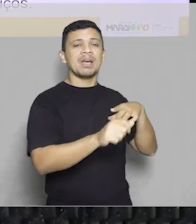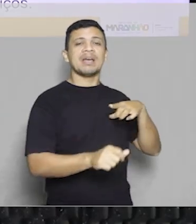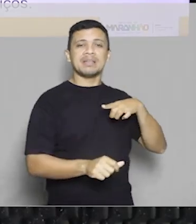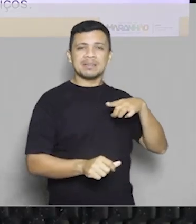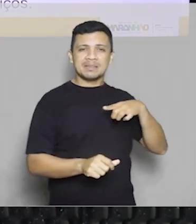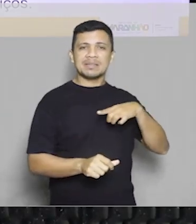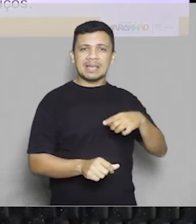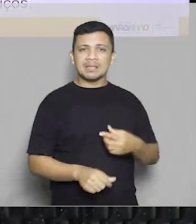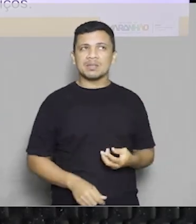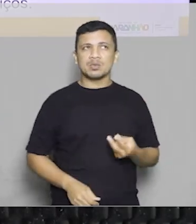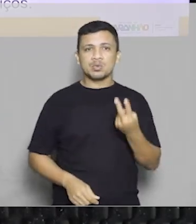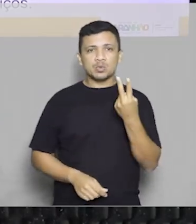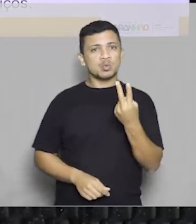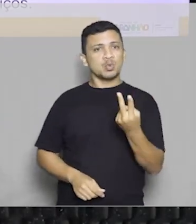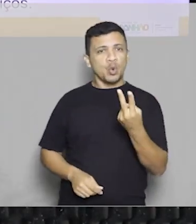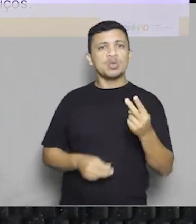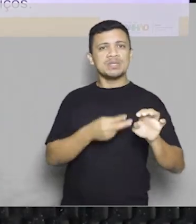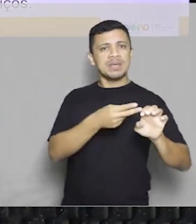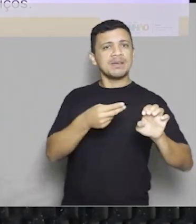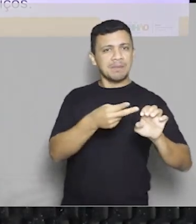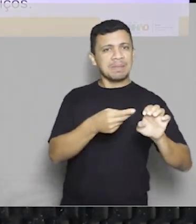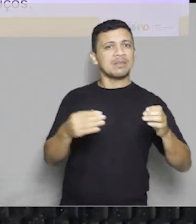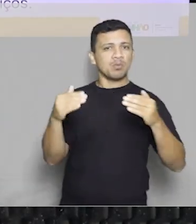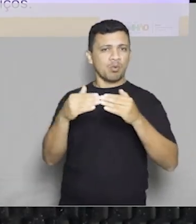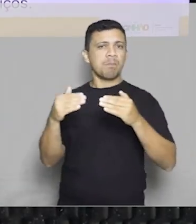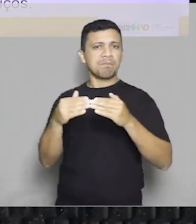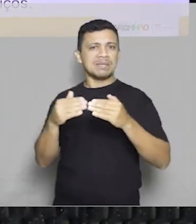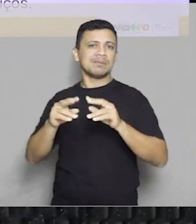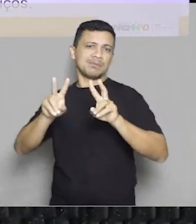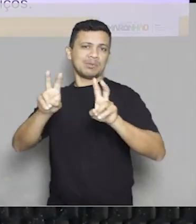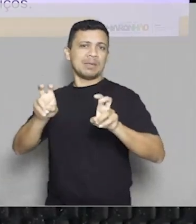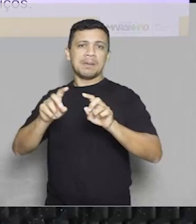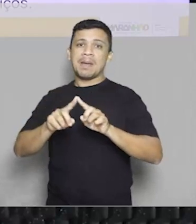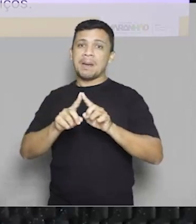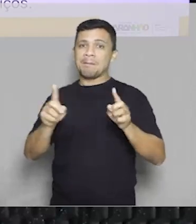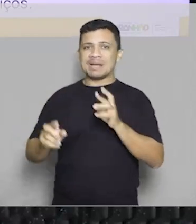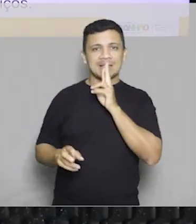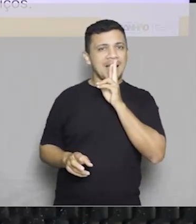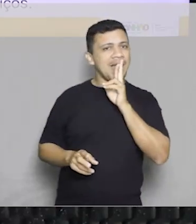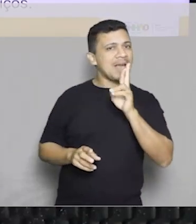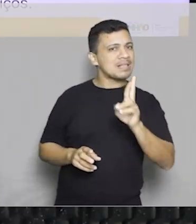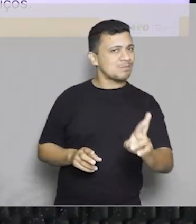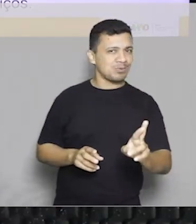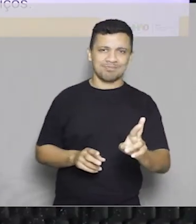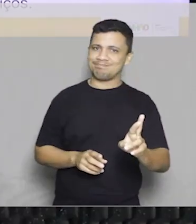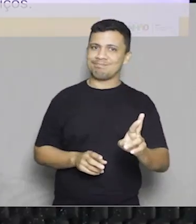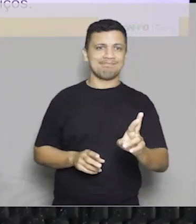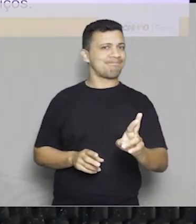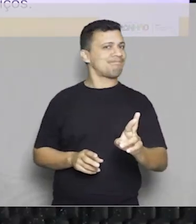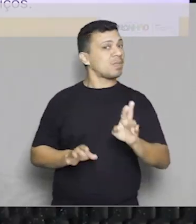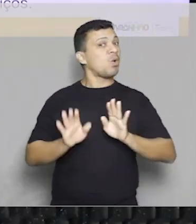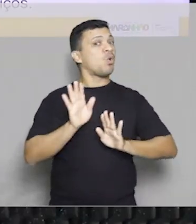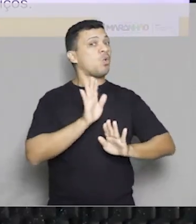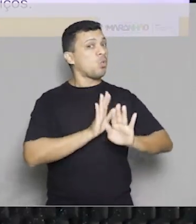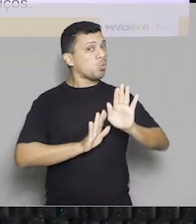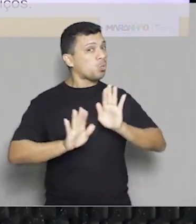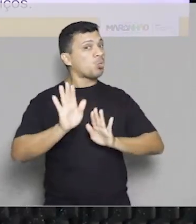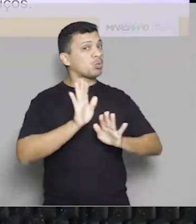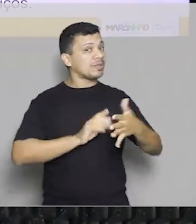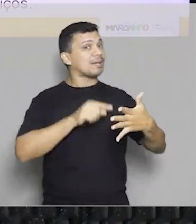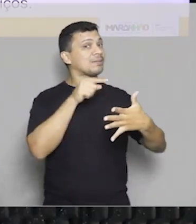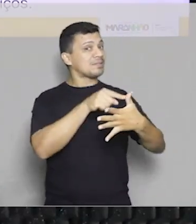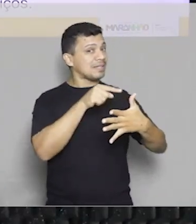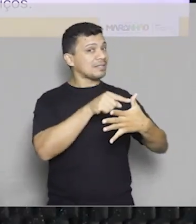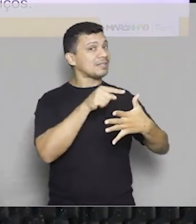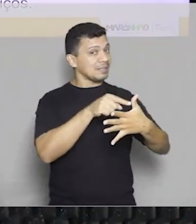melhor, 2 elementos que fazem parte do tema, mas que não respondem à nossa pergunta. Muito cuidado com esse tipo de opção na